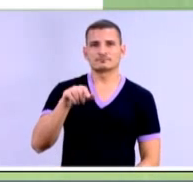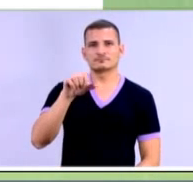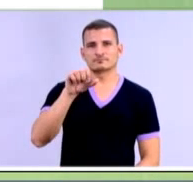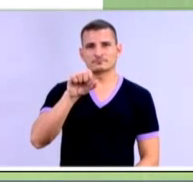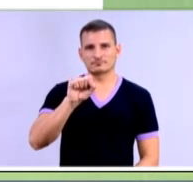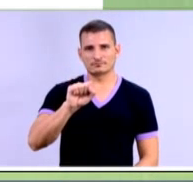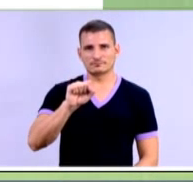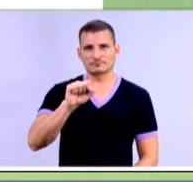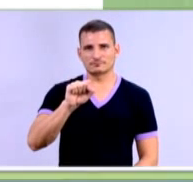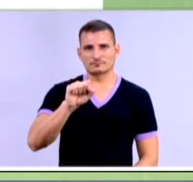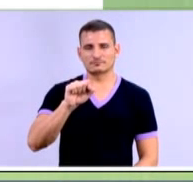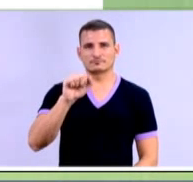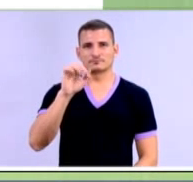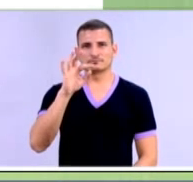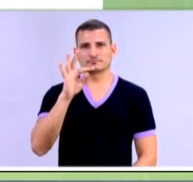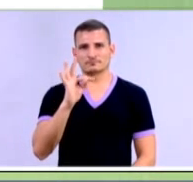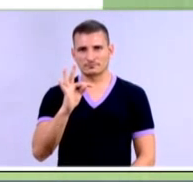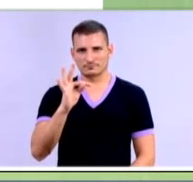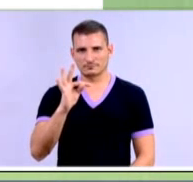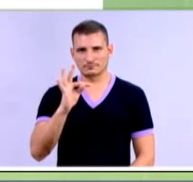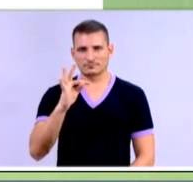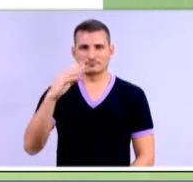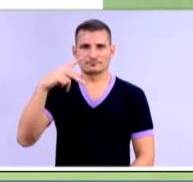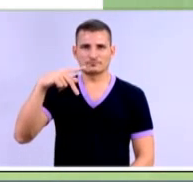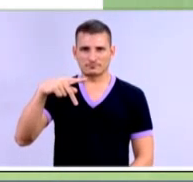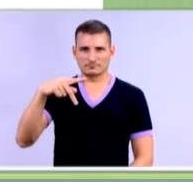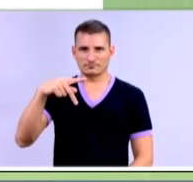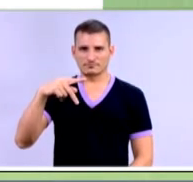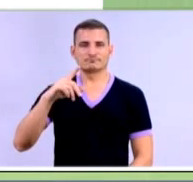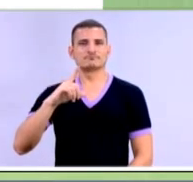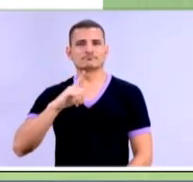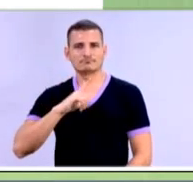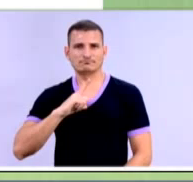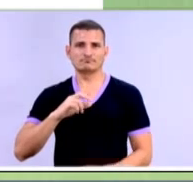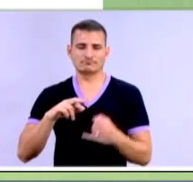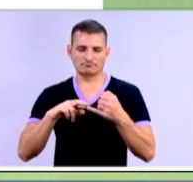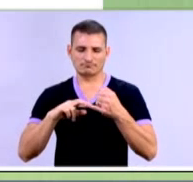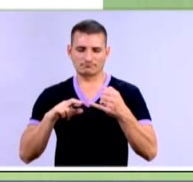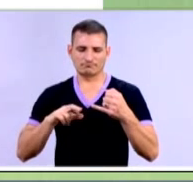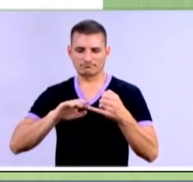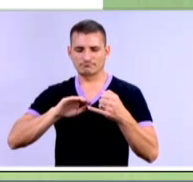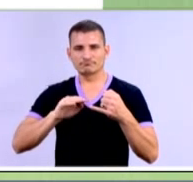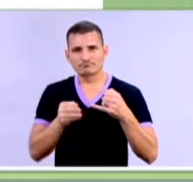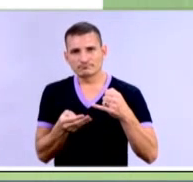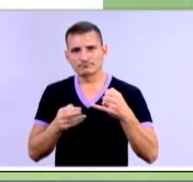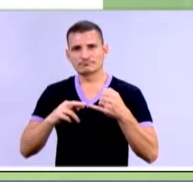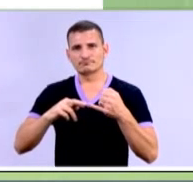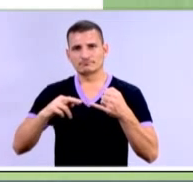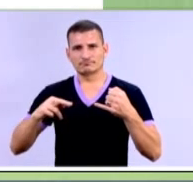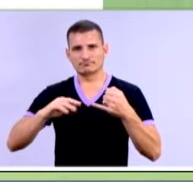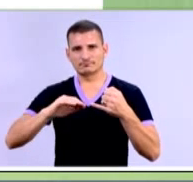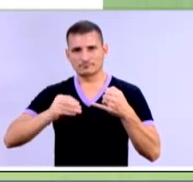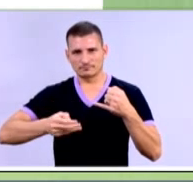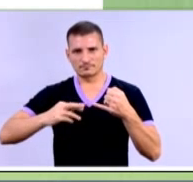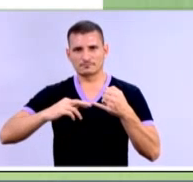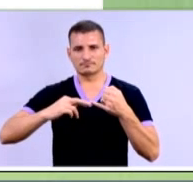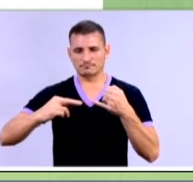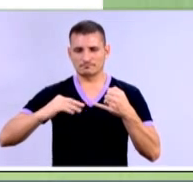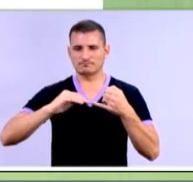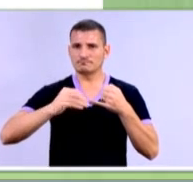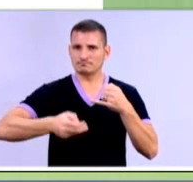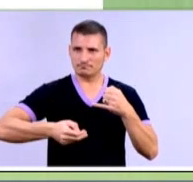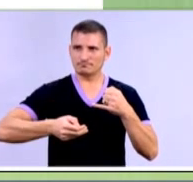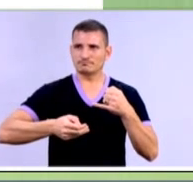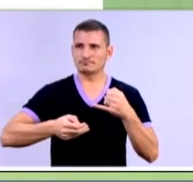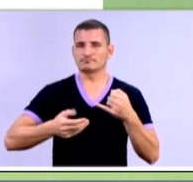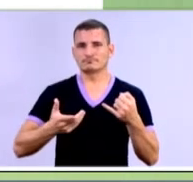é o Shielded Twister Pair, ou par trançado blindado. Vocês podem ver na imagem que ele já começa a adotar uma característica